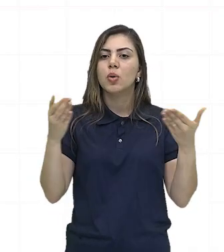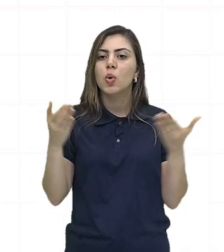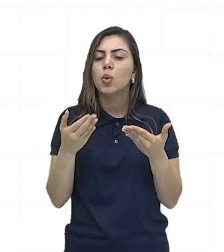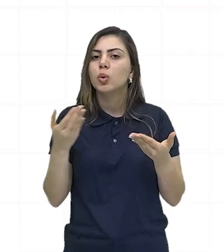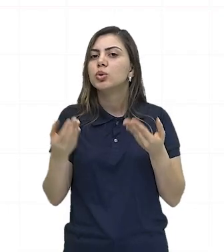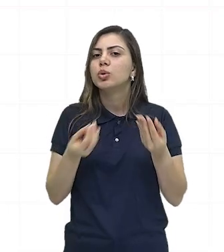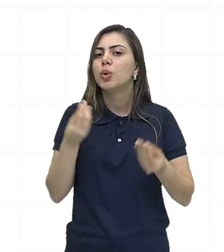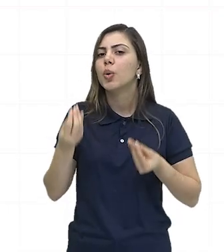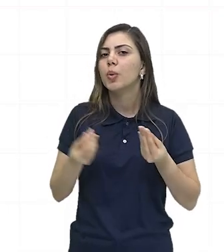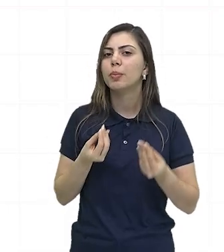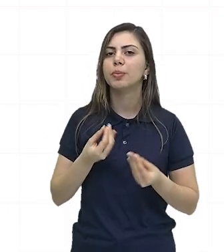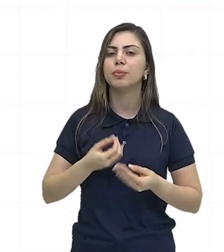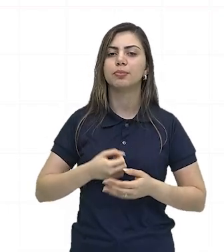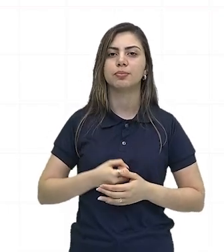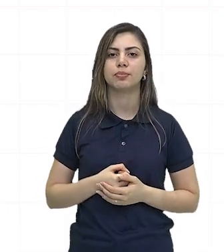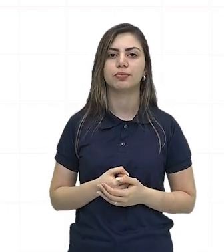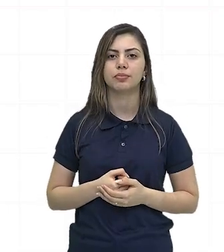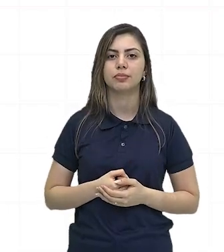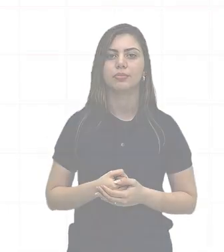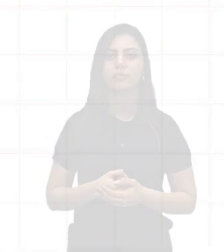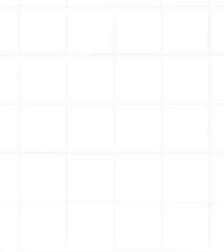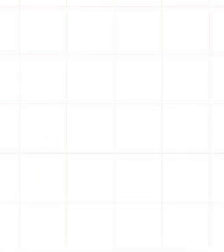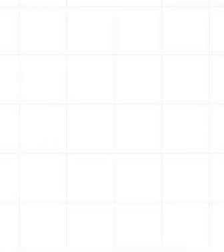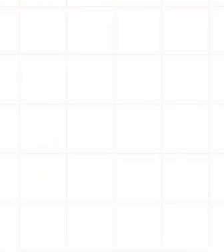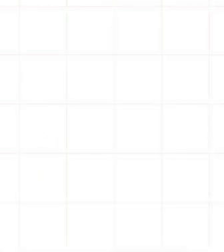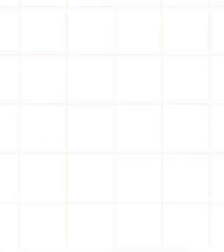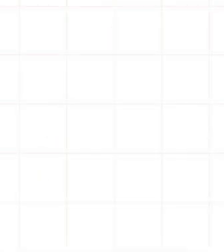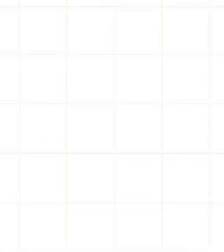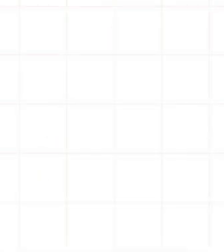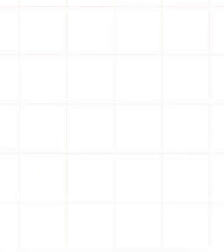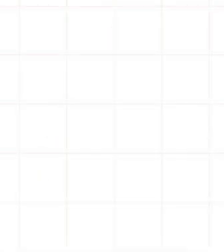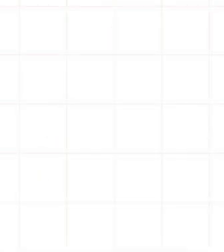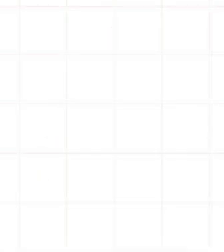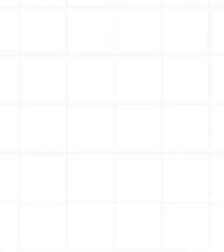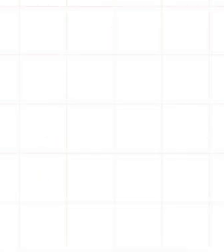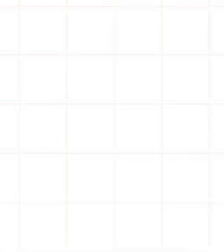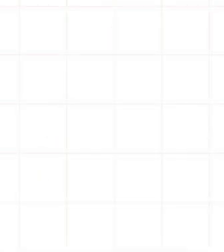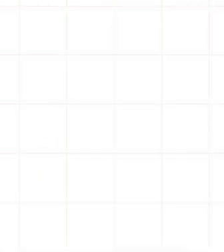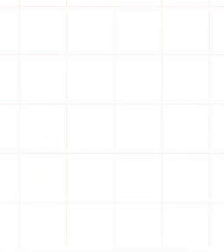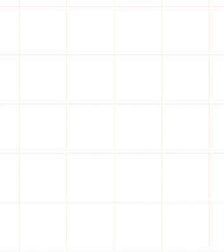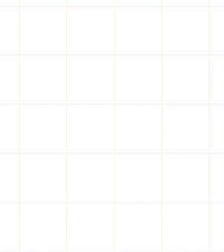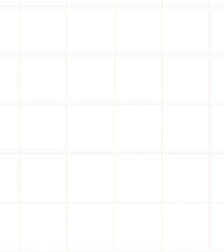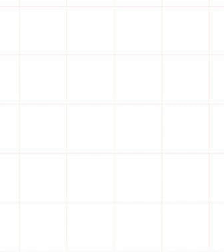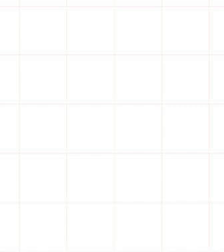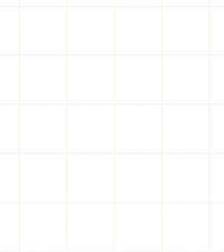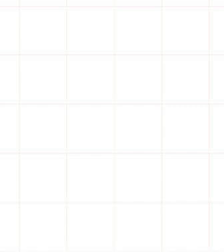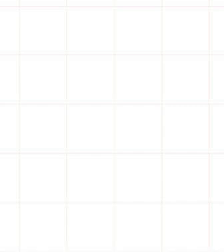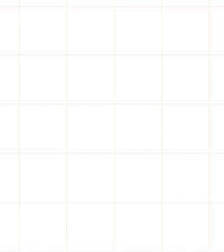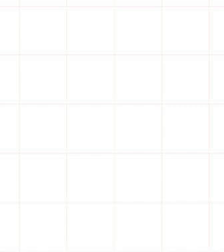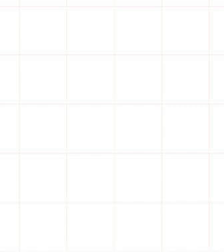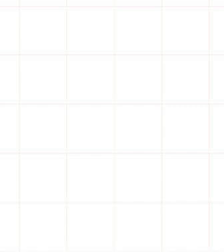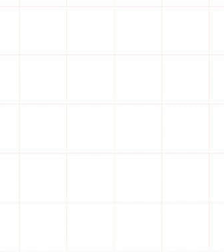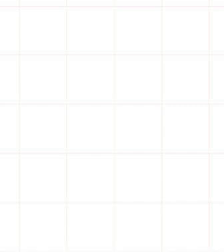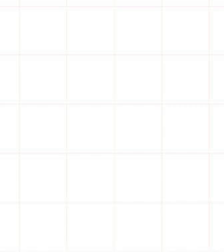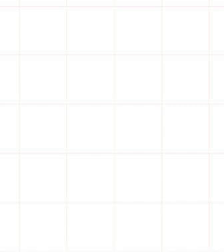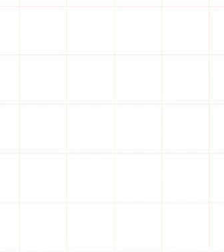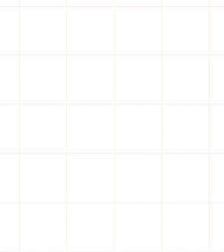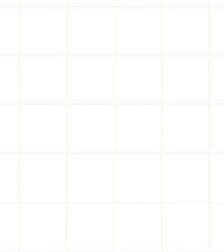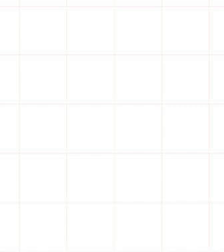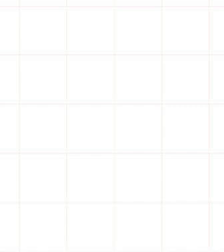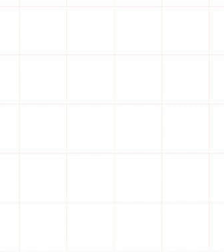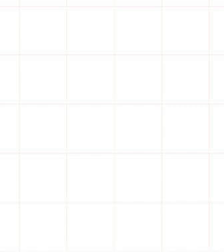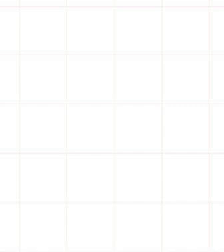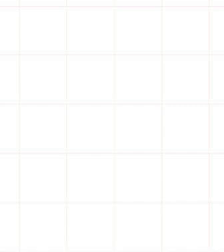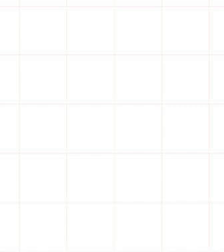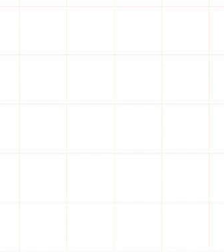são regiões de climas bastante quentes. Então, Essa ideia reforça ali